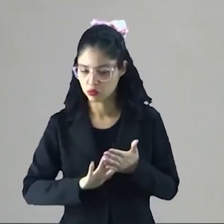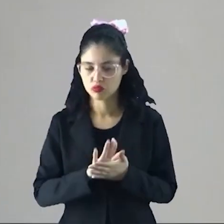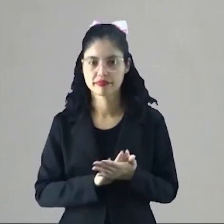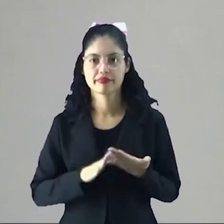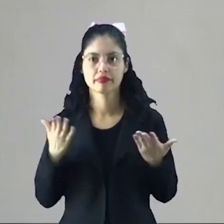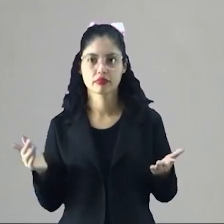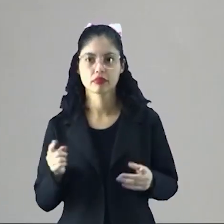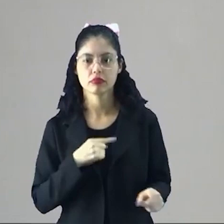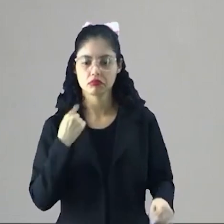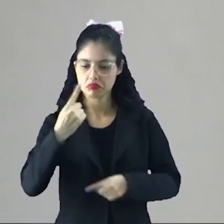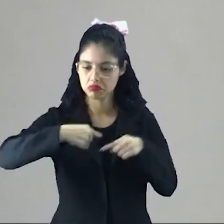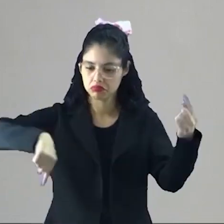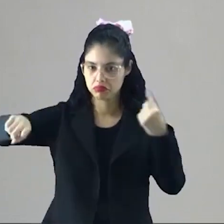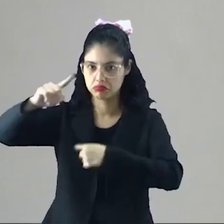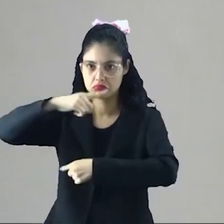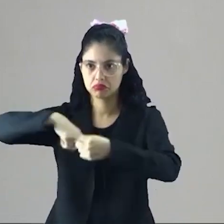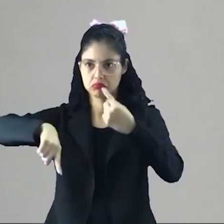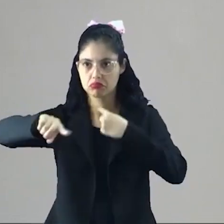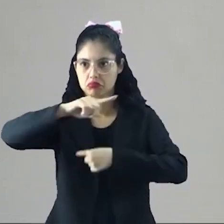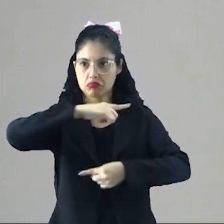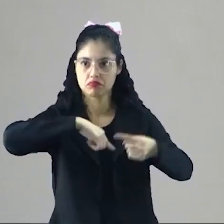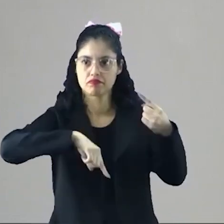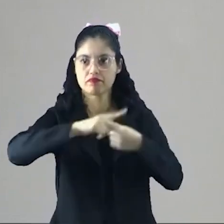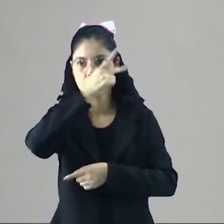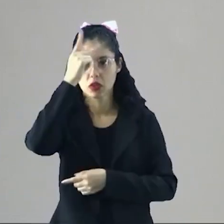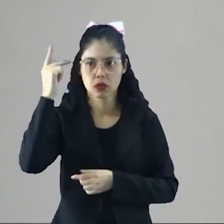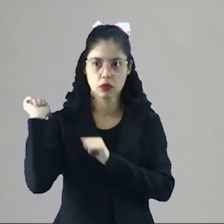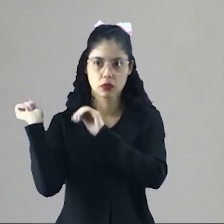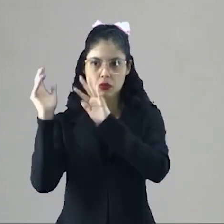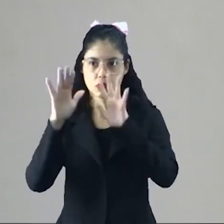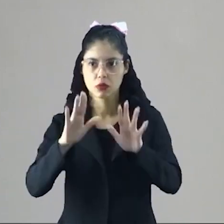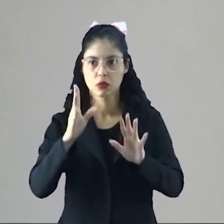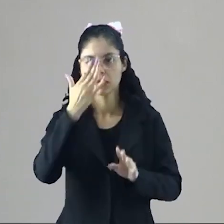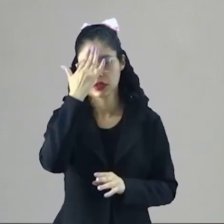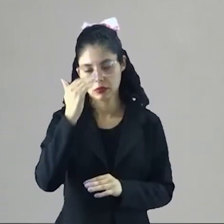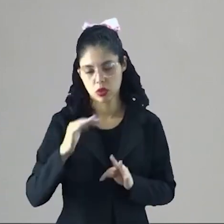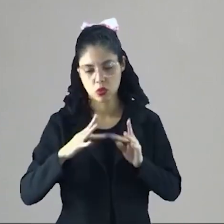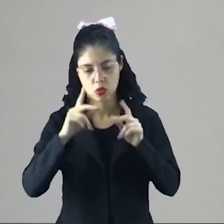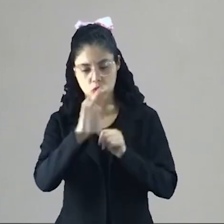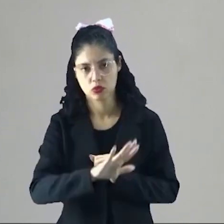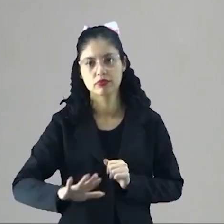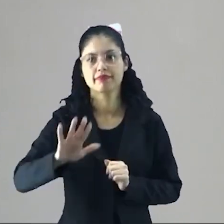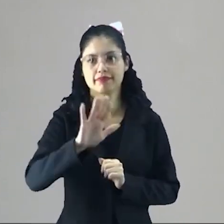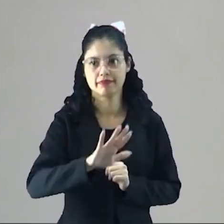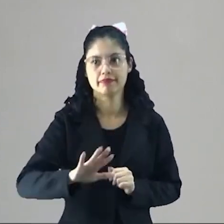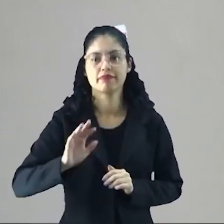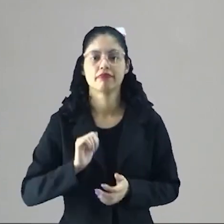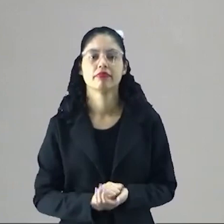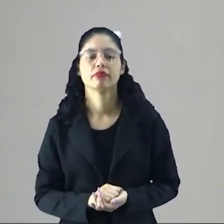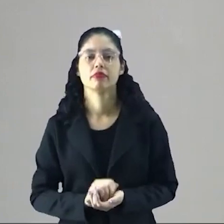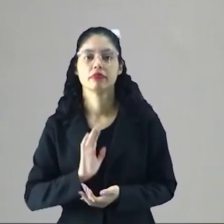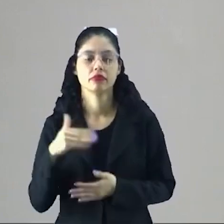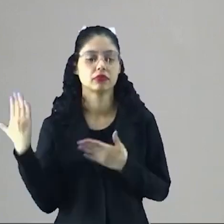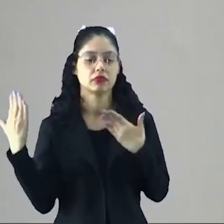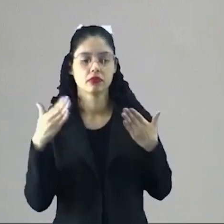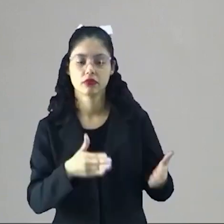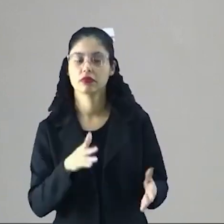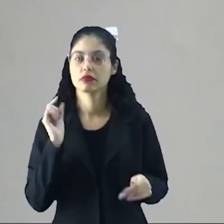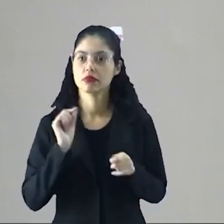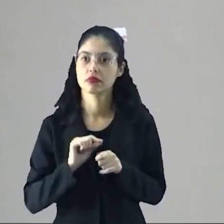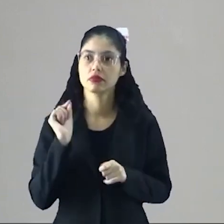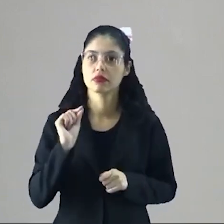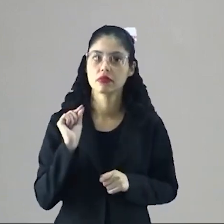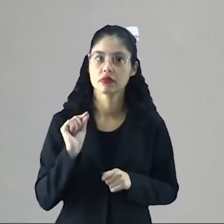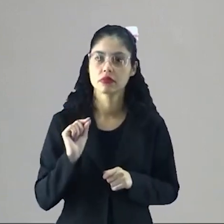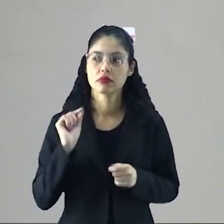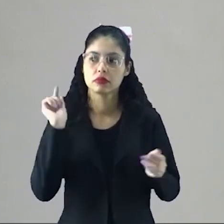circulando pela população. Então, o objetivo, né, de Cildo Meirelles, quando ele fez essas